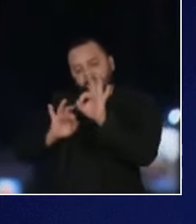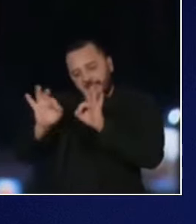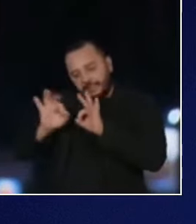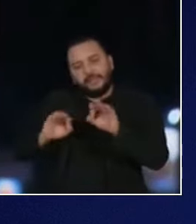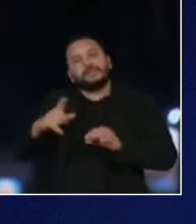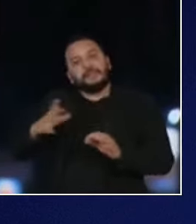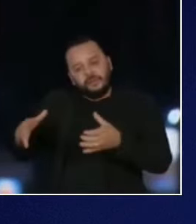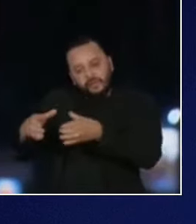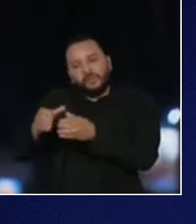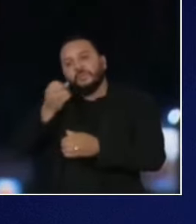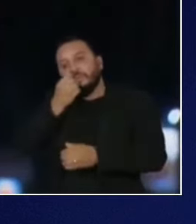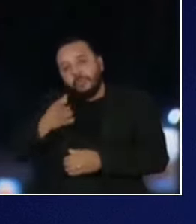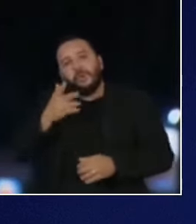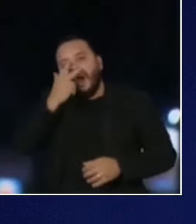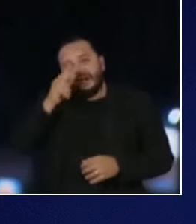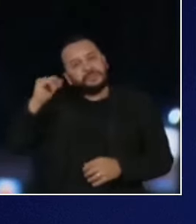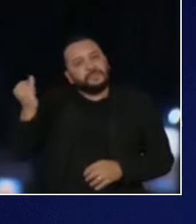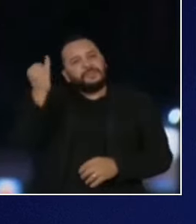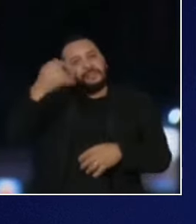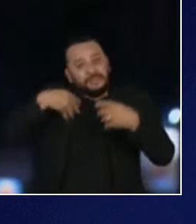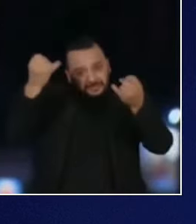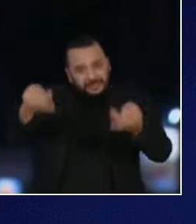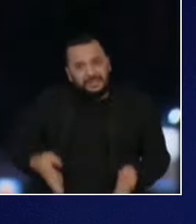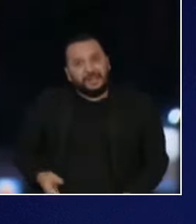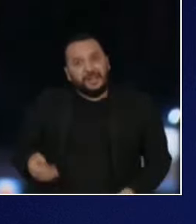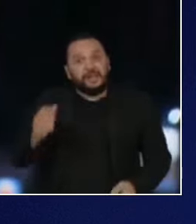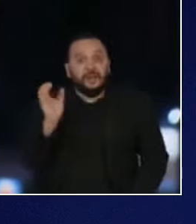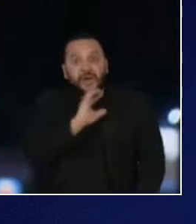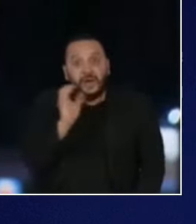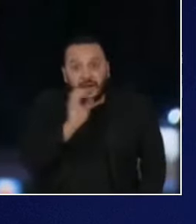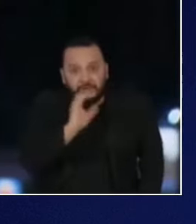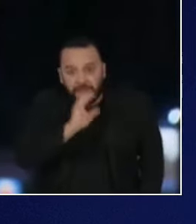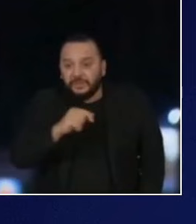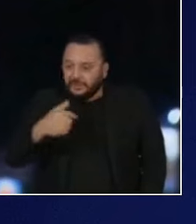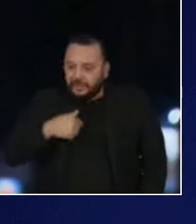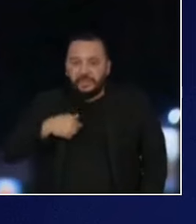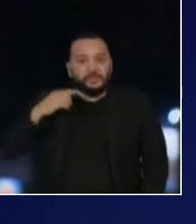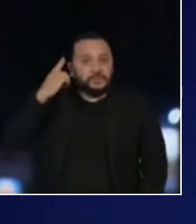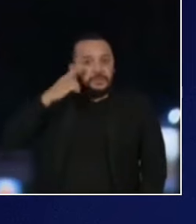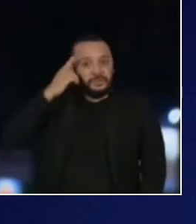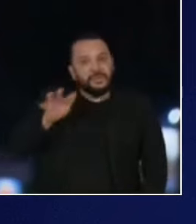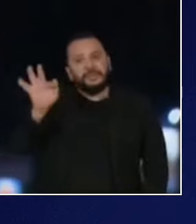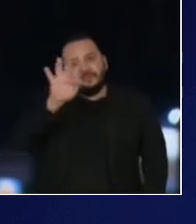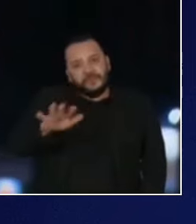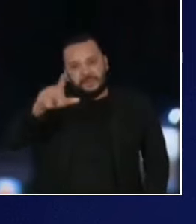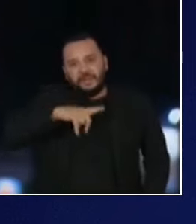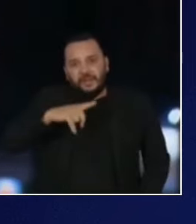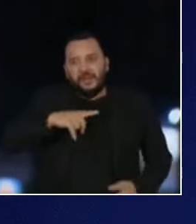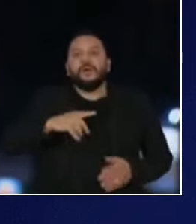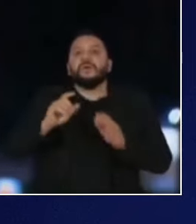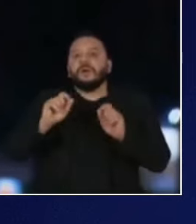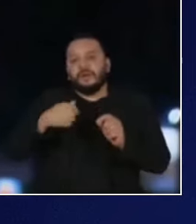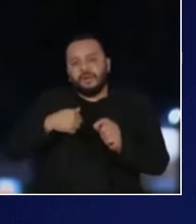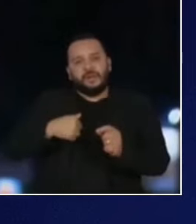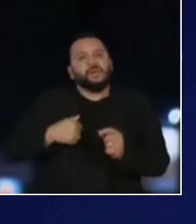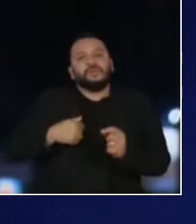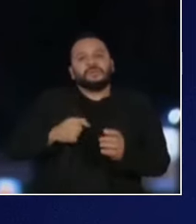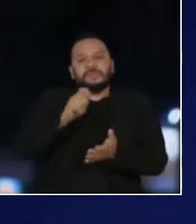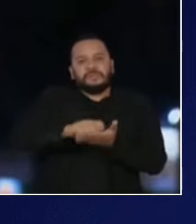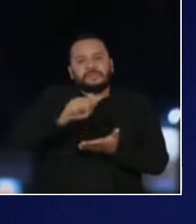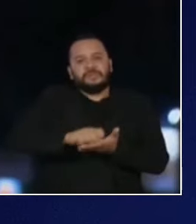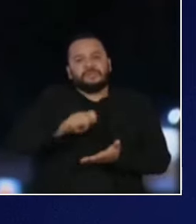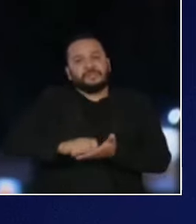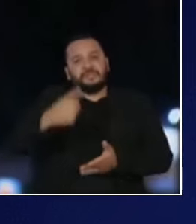ten um bom time mas acho importante dizer também que tenho muita pressa Eu como deputada Federal fui autora com autora relatora de